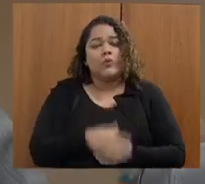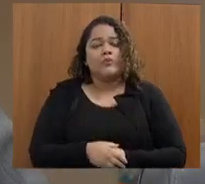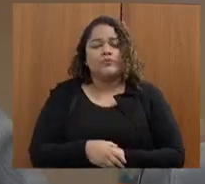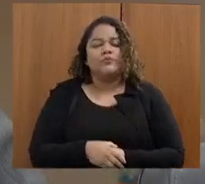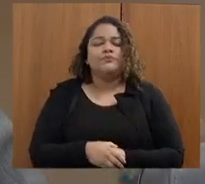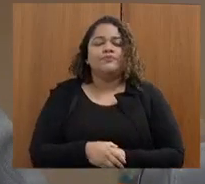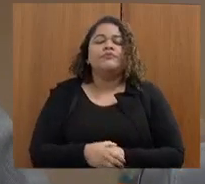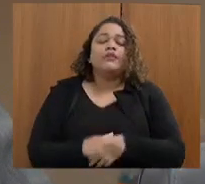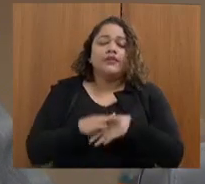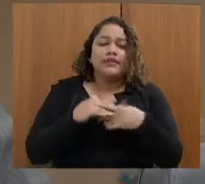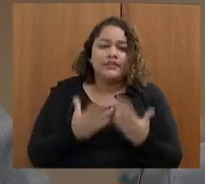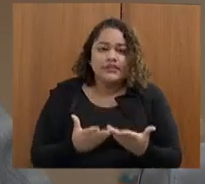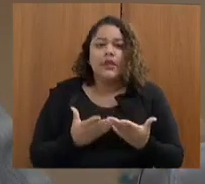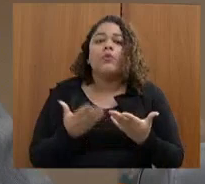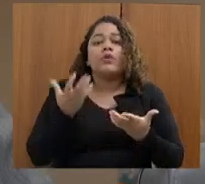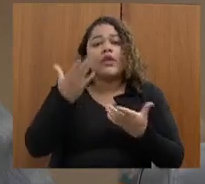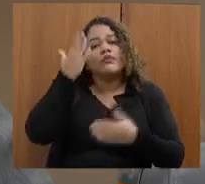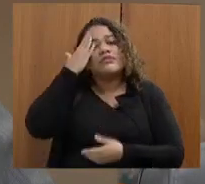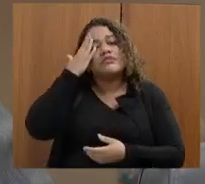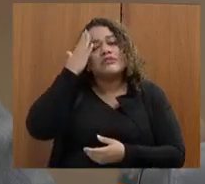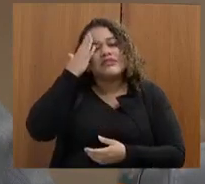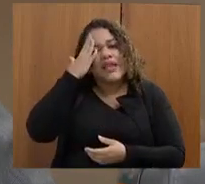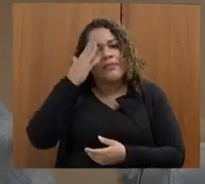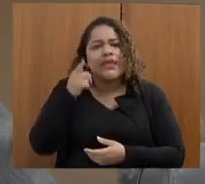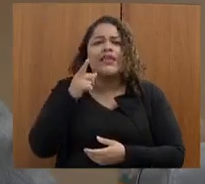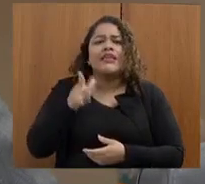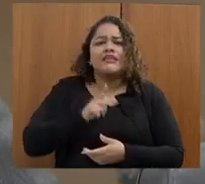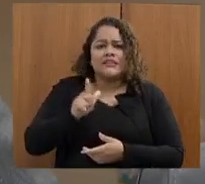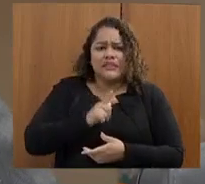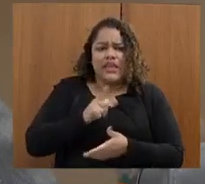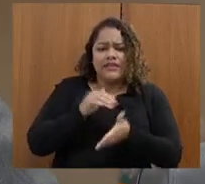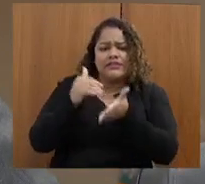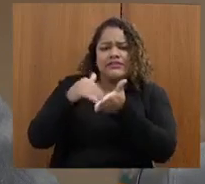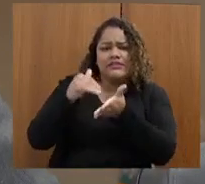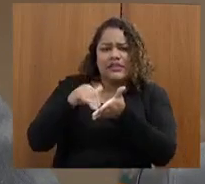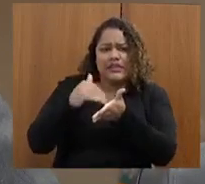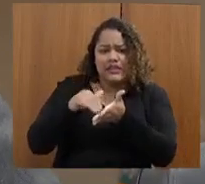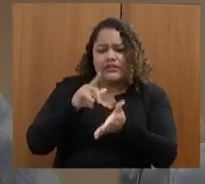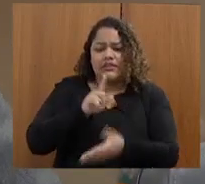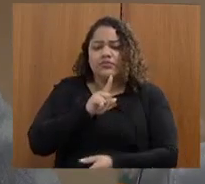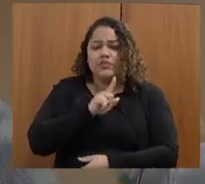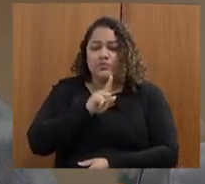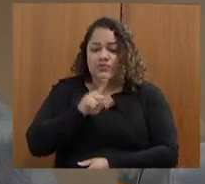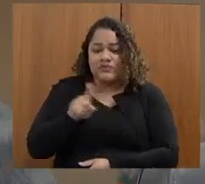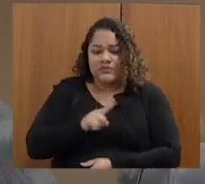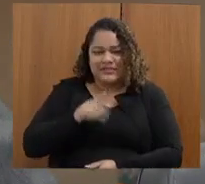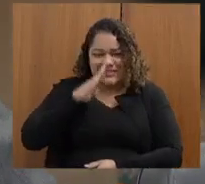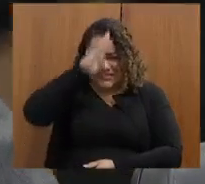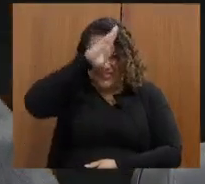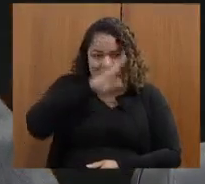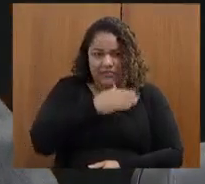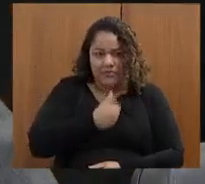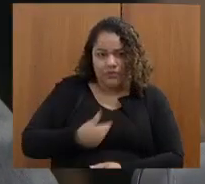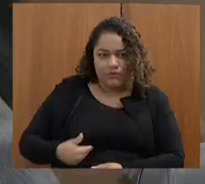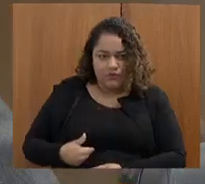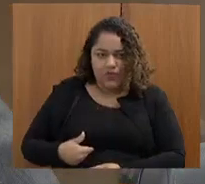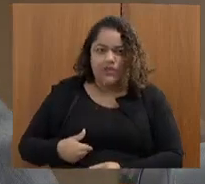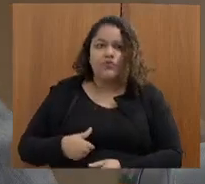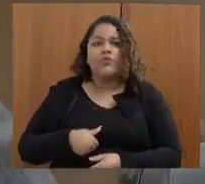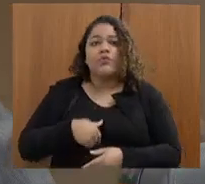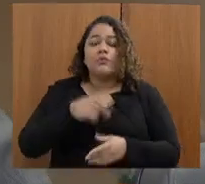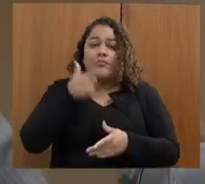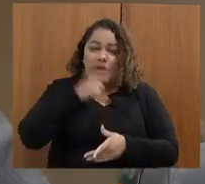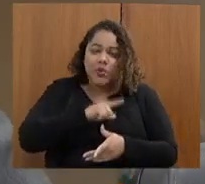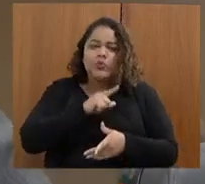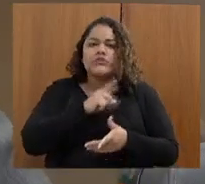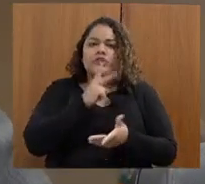existe alguma movimentação por parte da do governo Zema para manter essas escolas por iniciativa